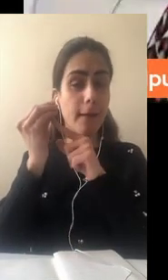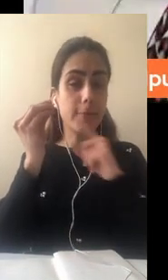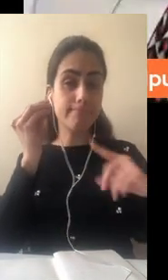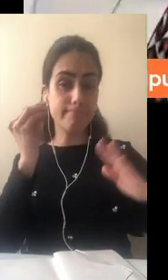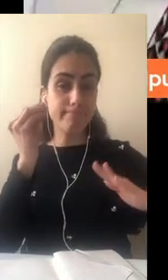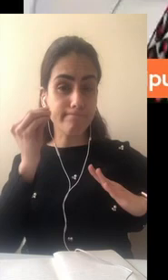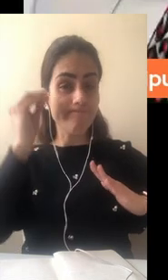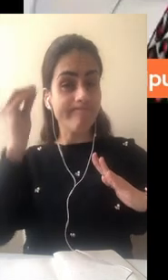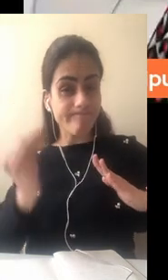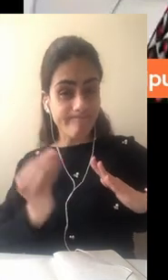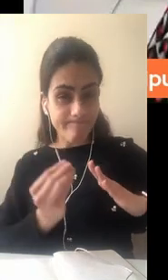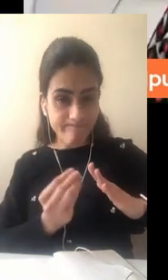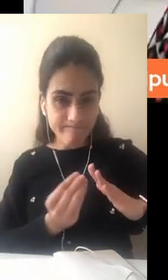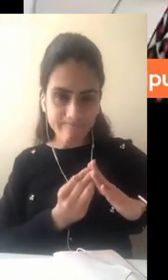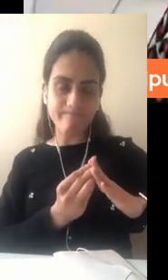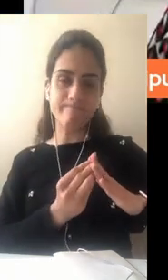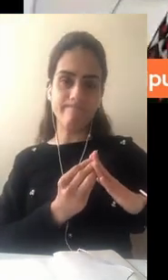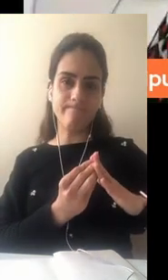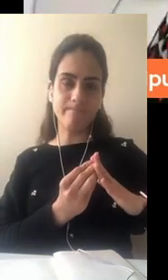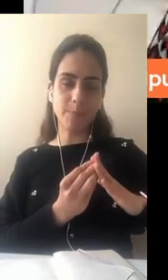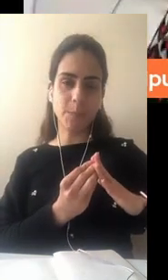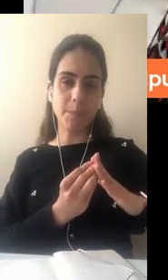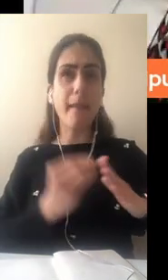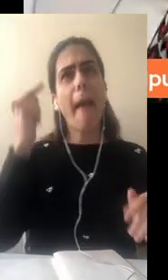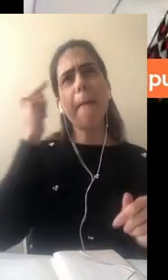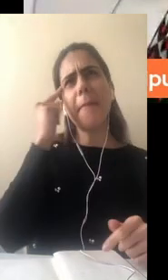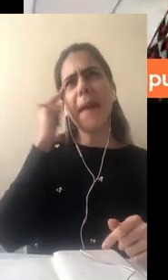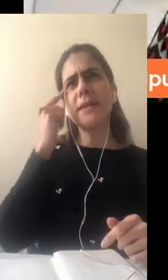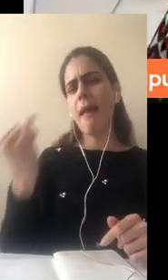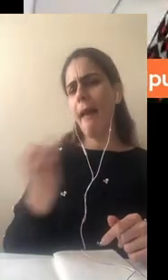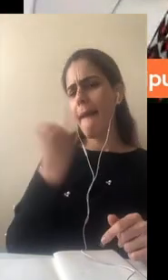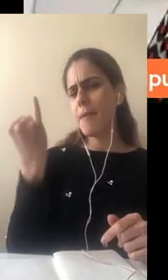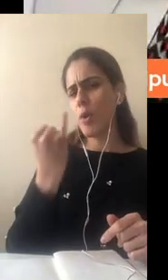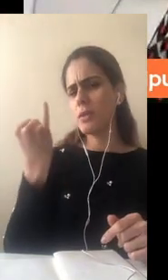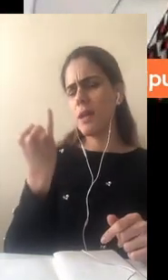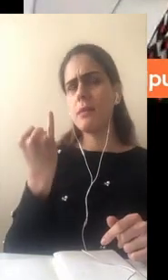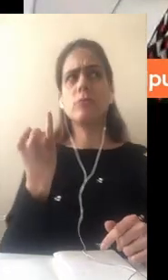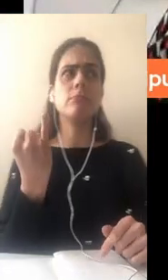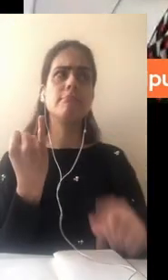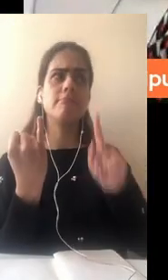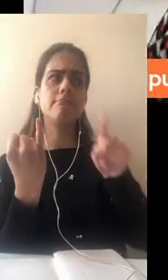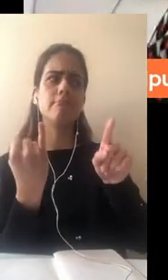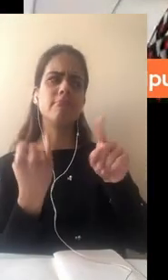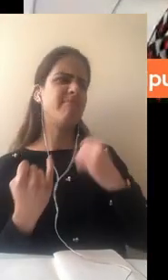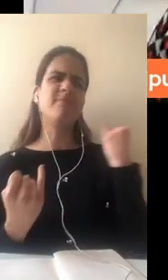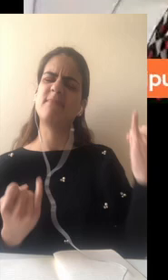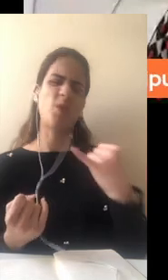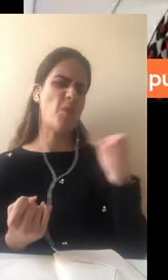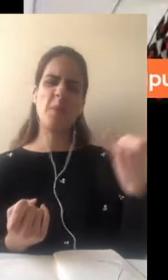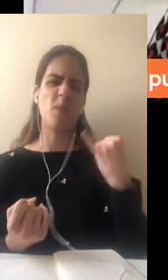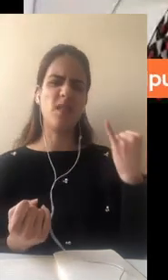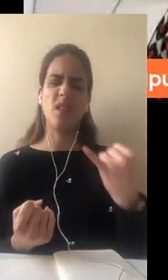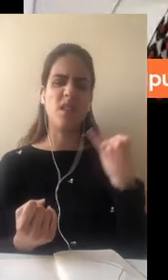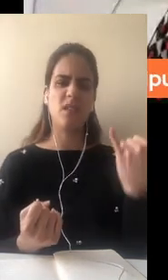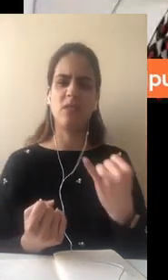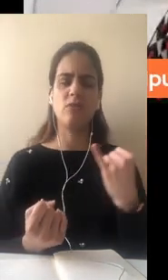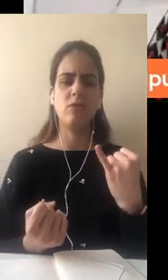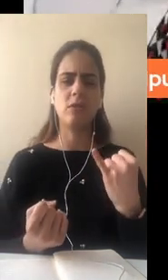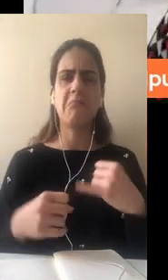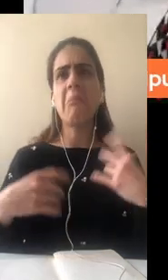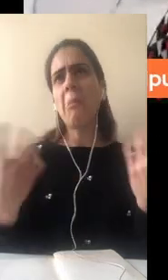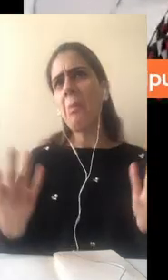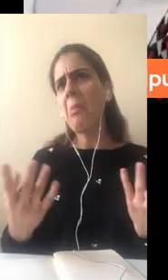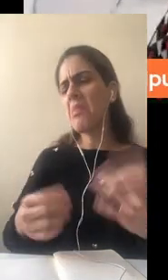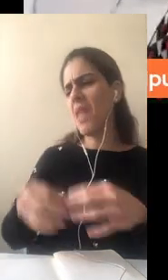vai internalizar aquilo que é importante, o que não é importante, o que é sagrado, o que não é sagrado,